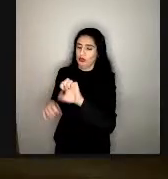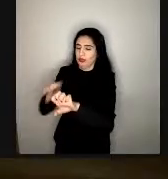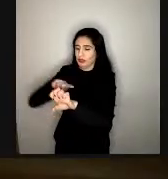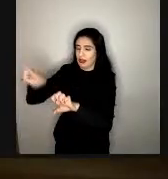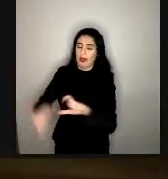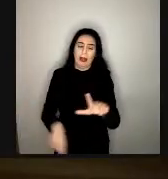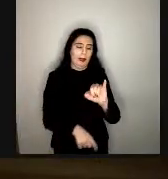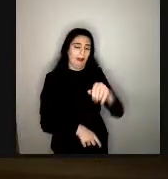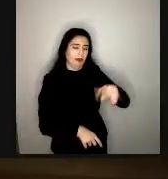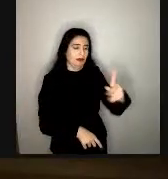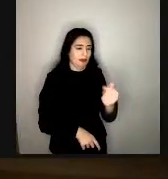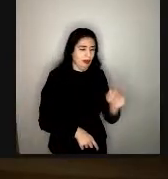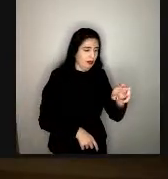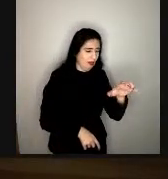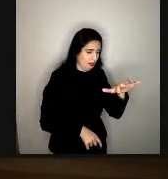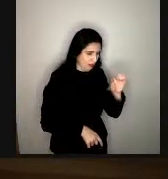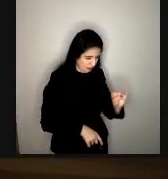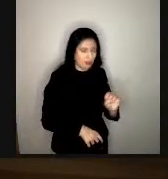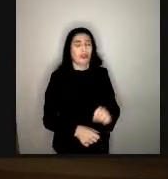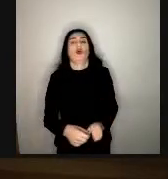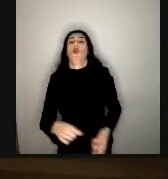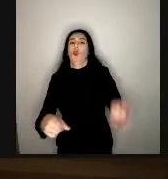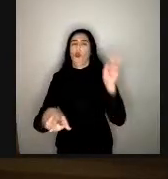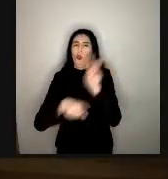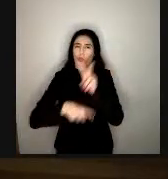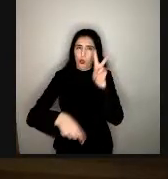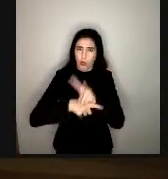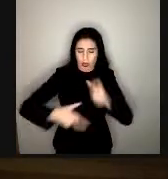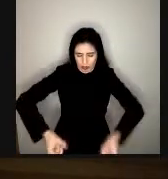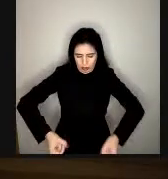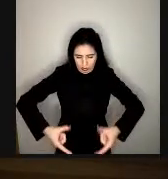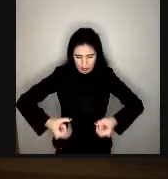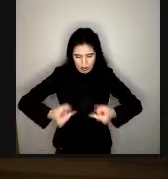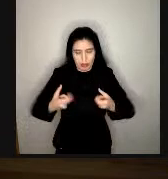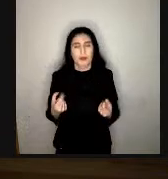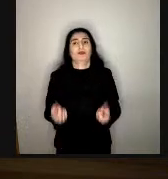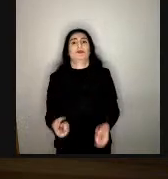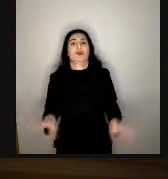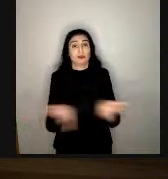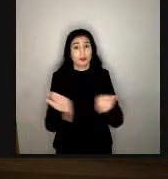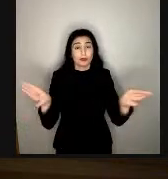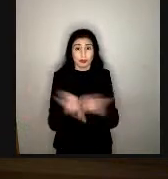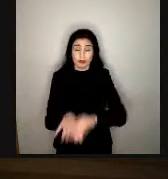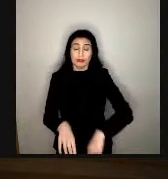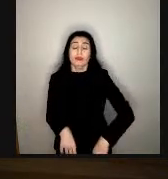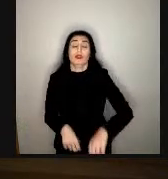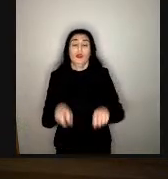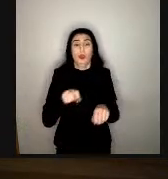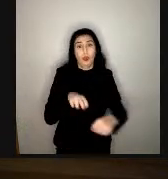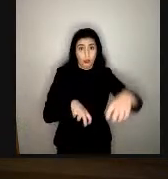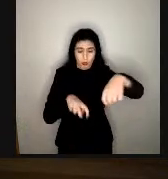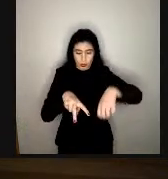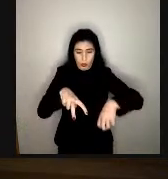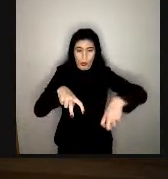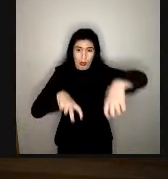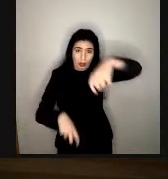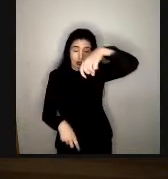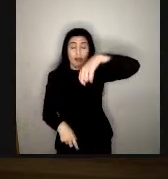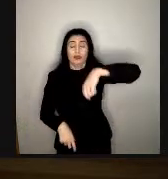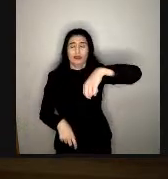que é mastologista e oncologista, chefe do Serviço de Ginecologia e Mama do Hospital